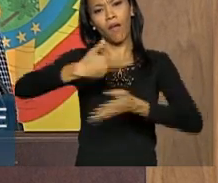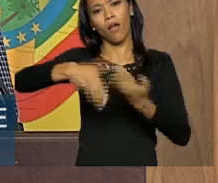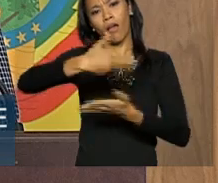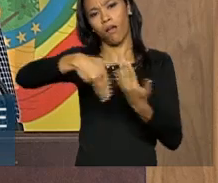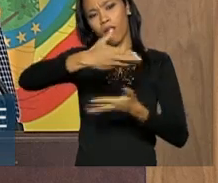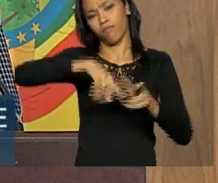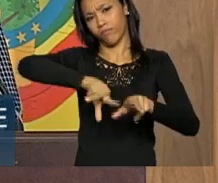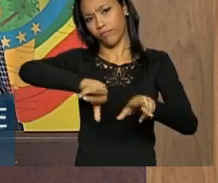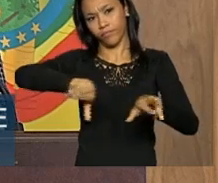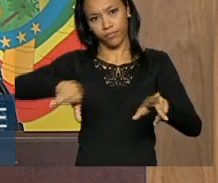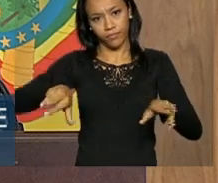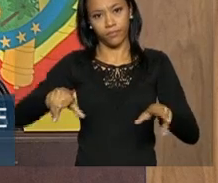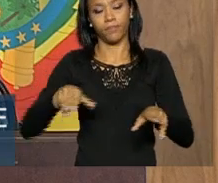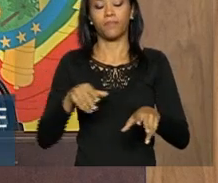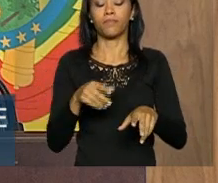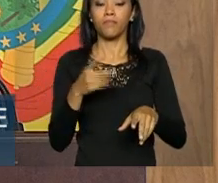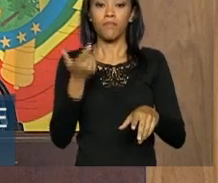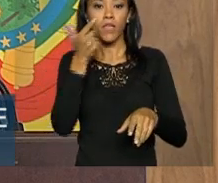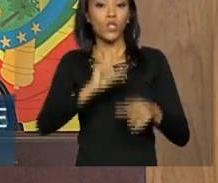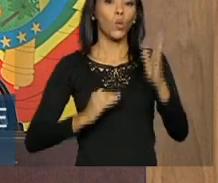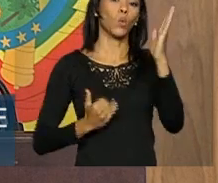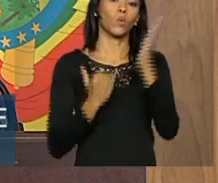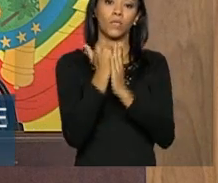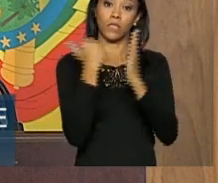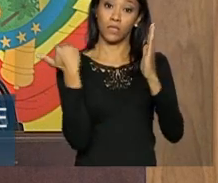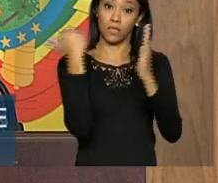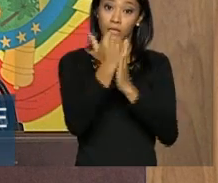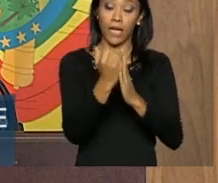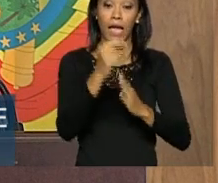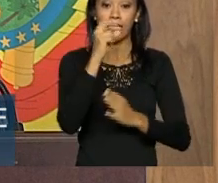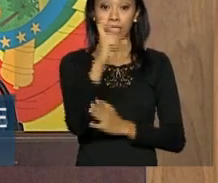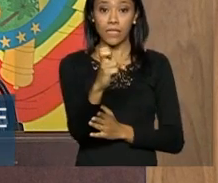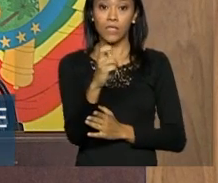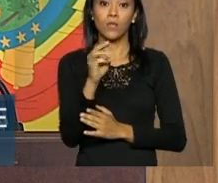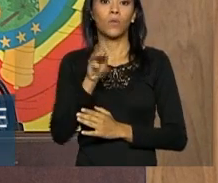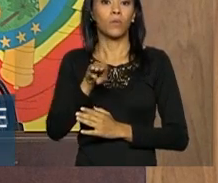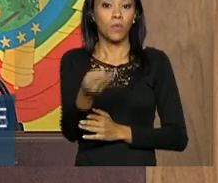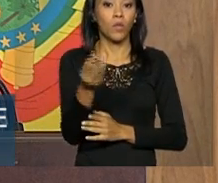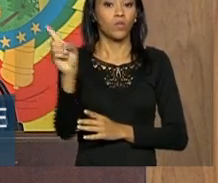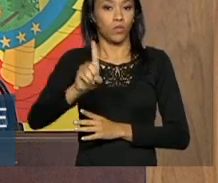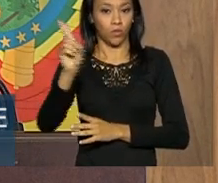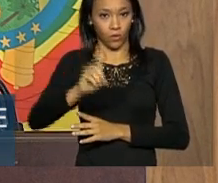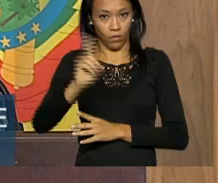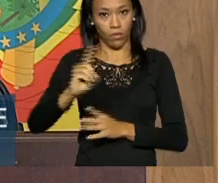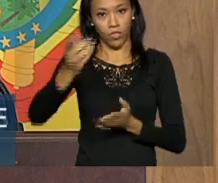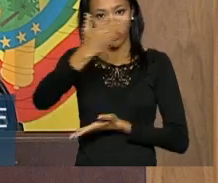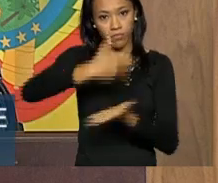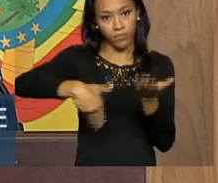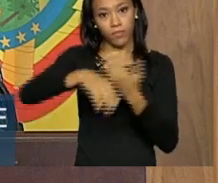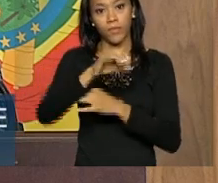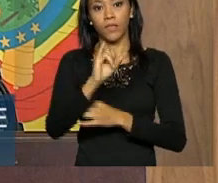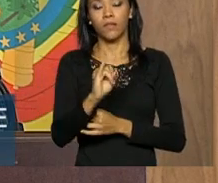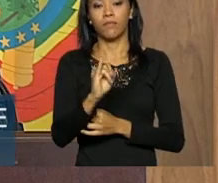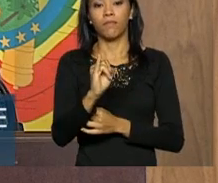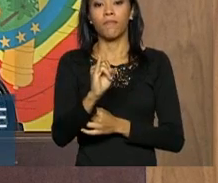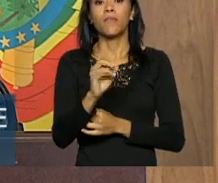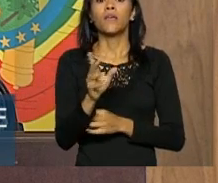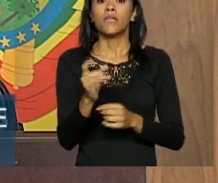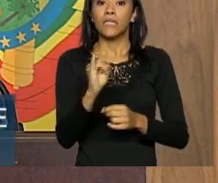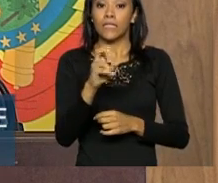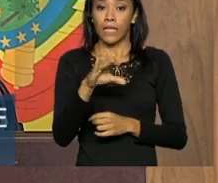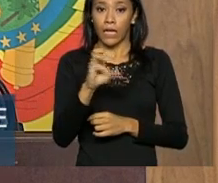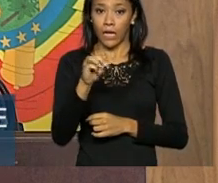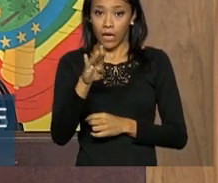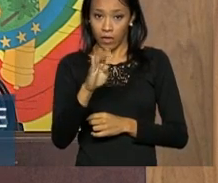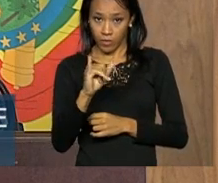voltar a superar o patamar de 5 bilhões de dólares de intercâmbio comercial. Também concordamos